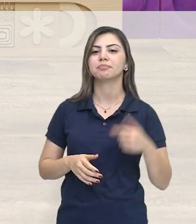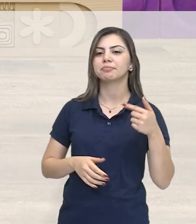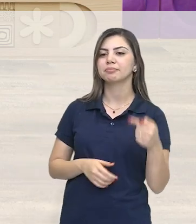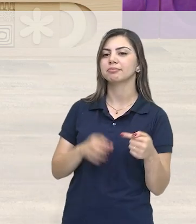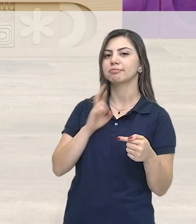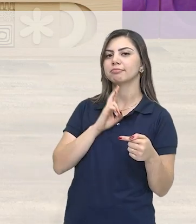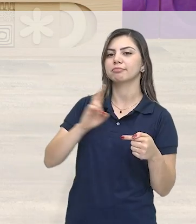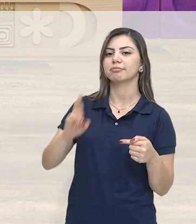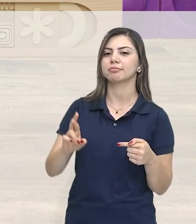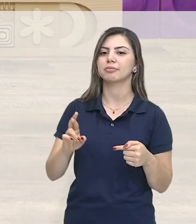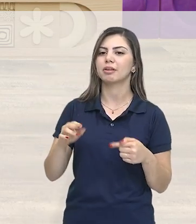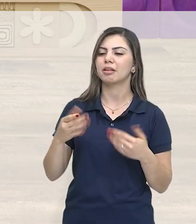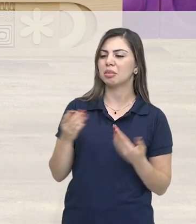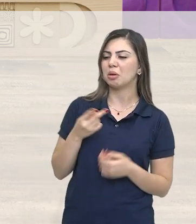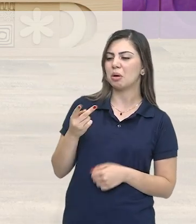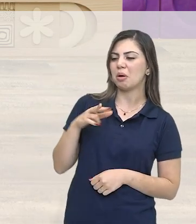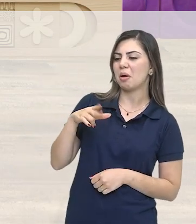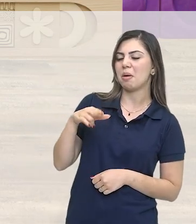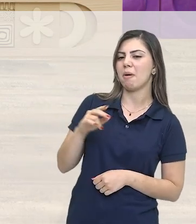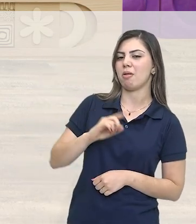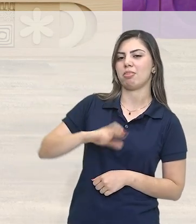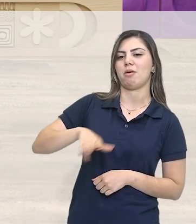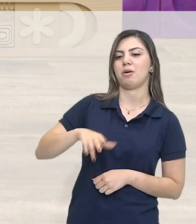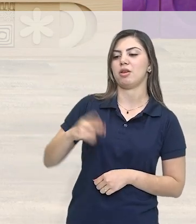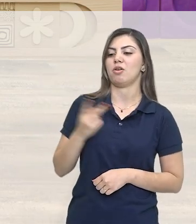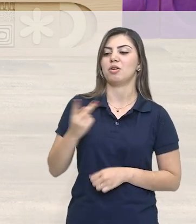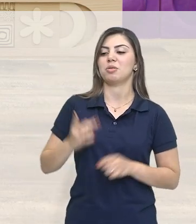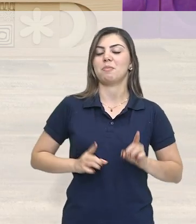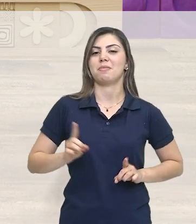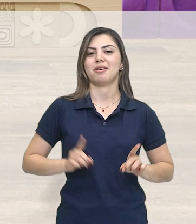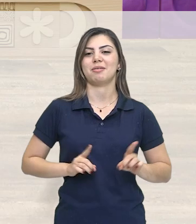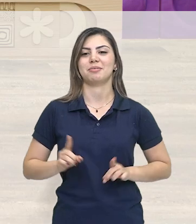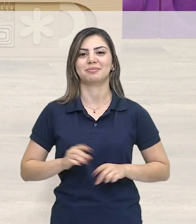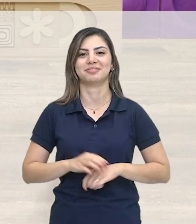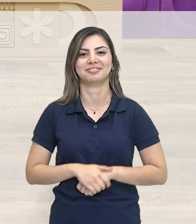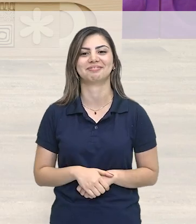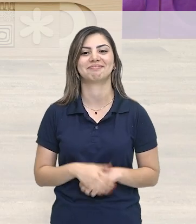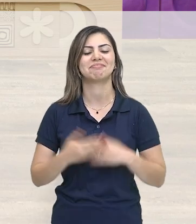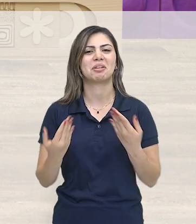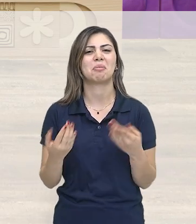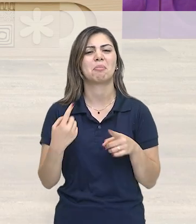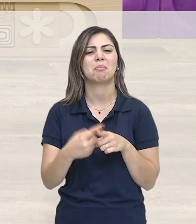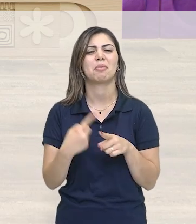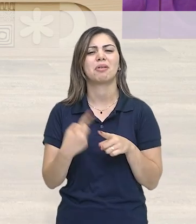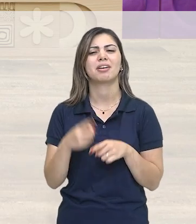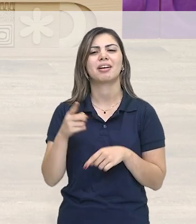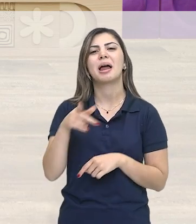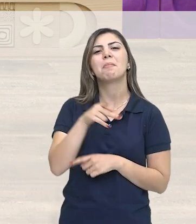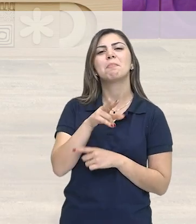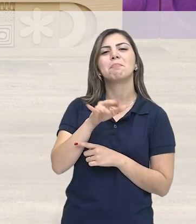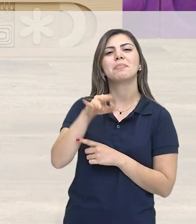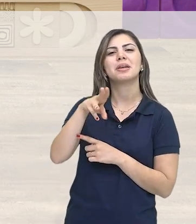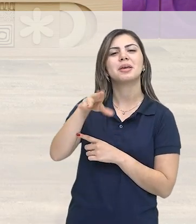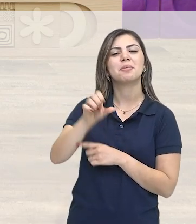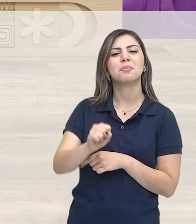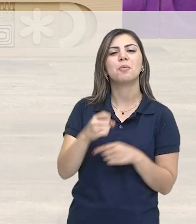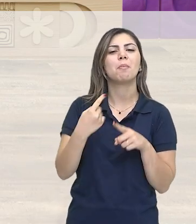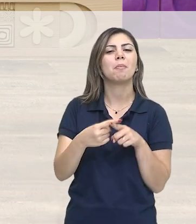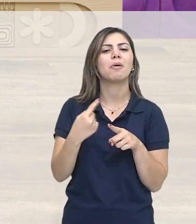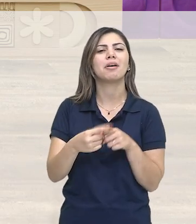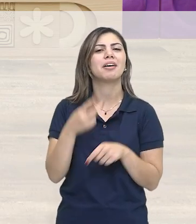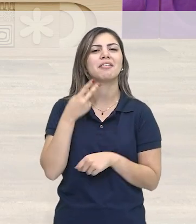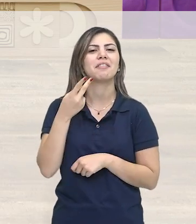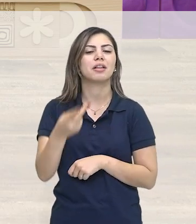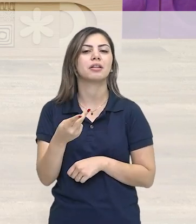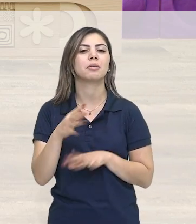7 responde, maninho não, somos primos. Então, por que o 7 está dizendo ali que ele é